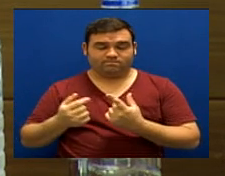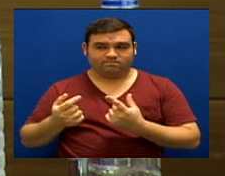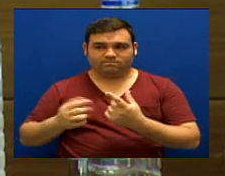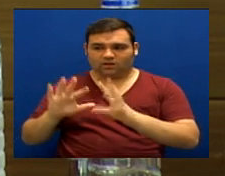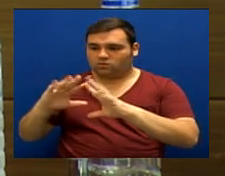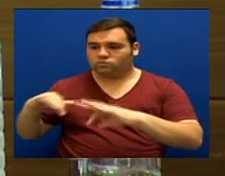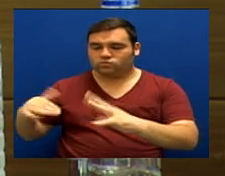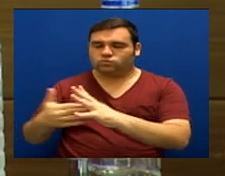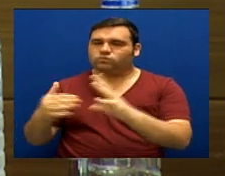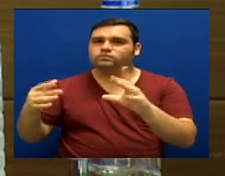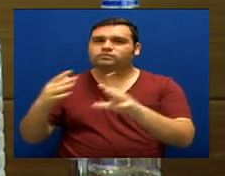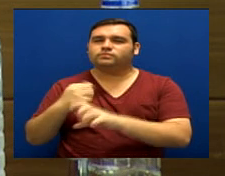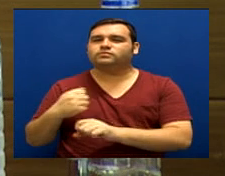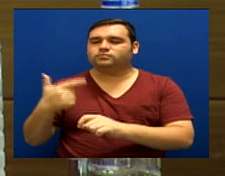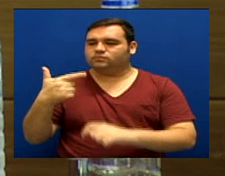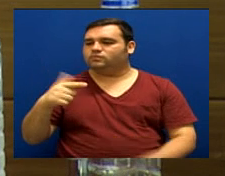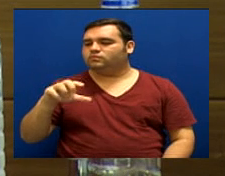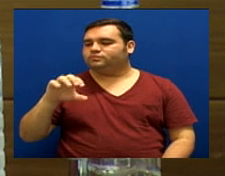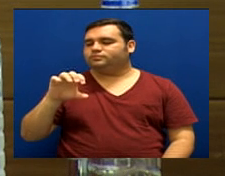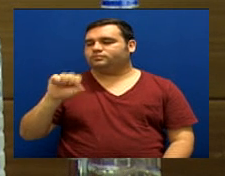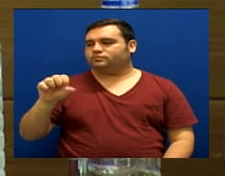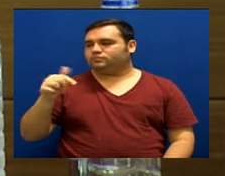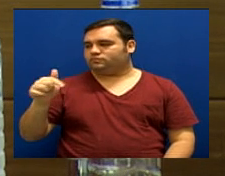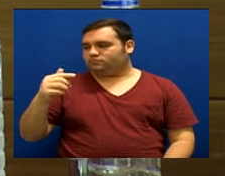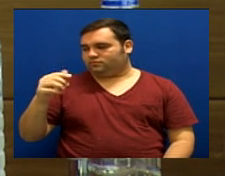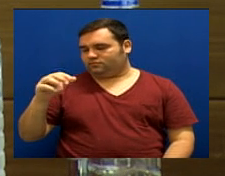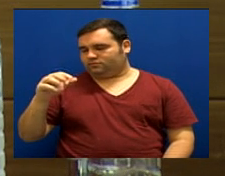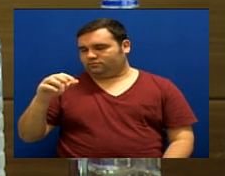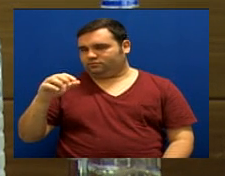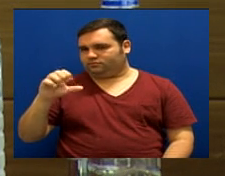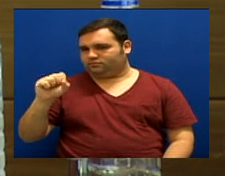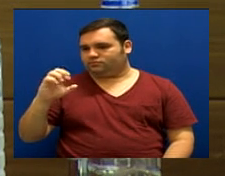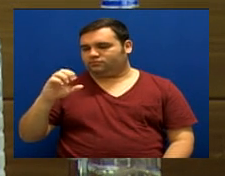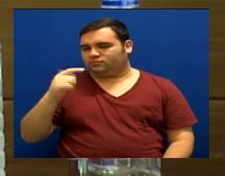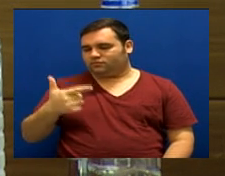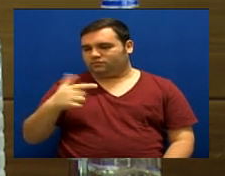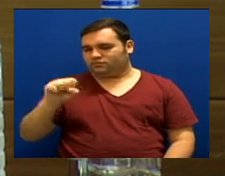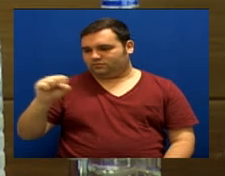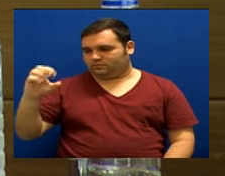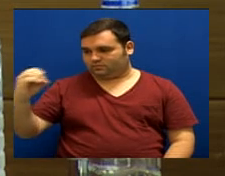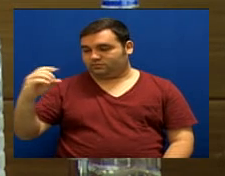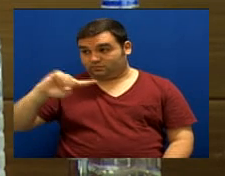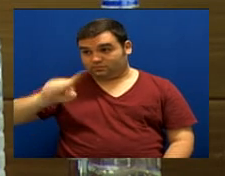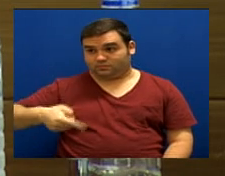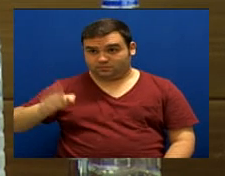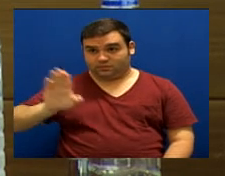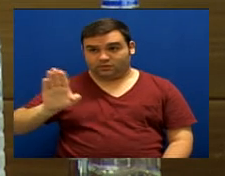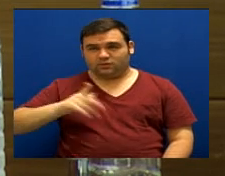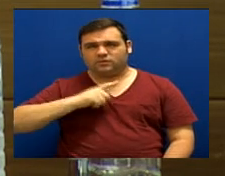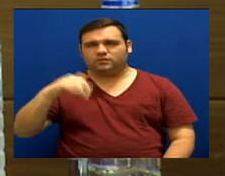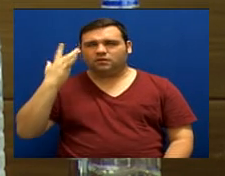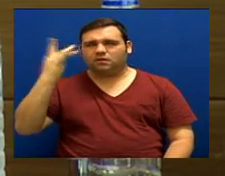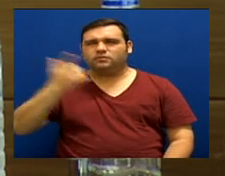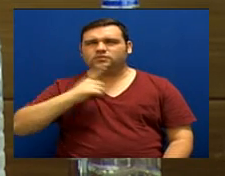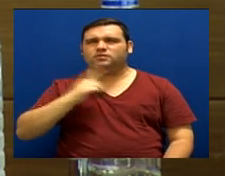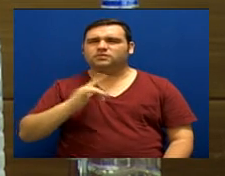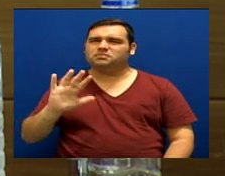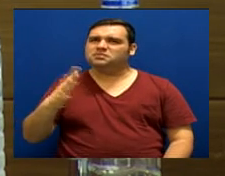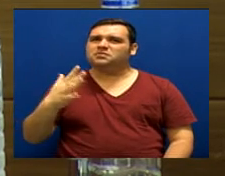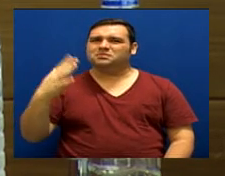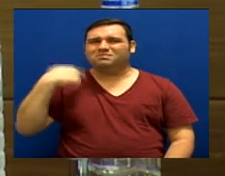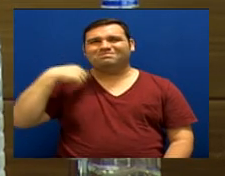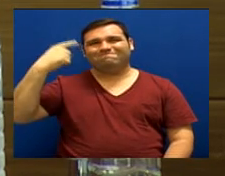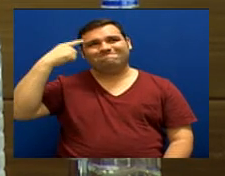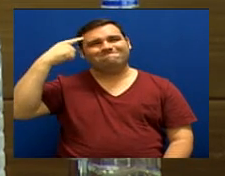geral do município de 2 880 bilhões nós temos é se não me falha a memória de de